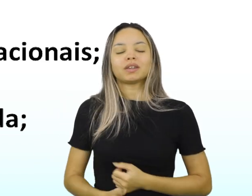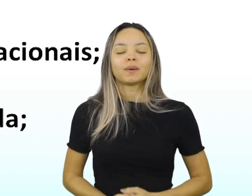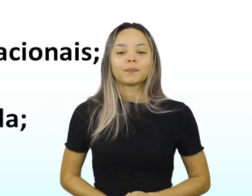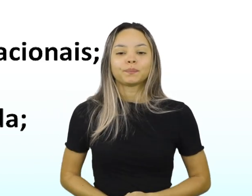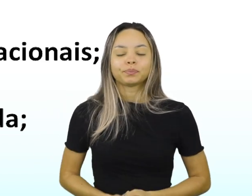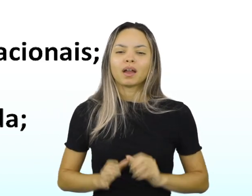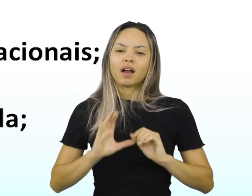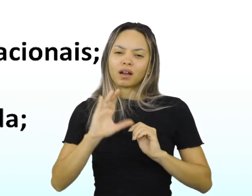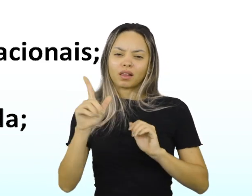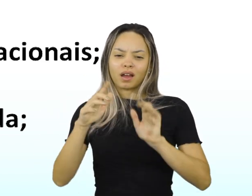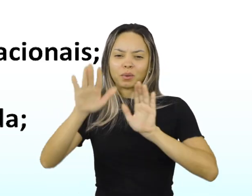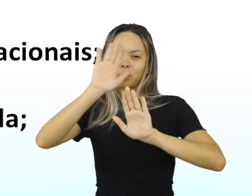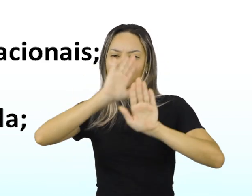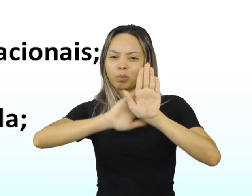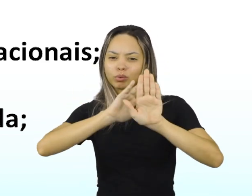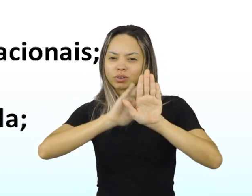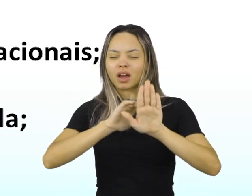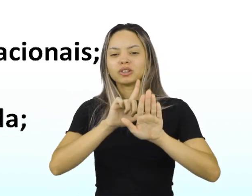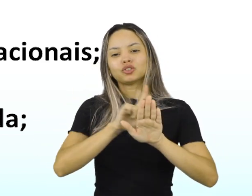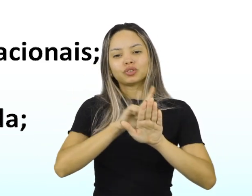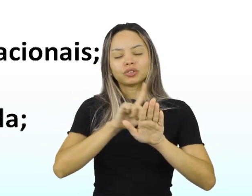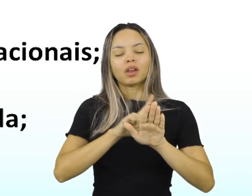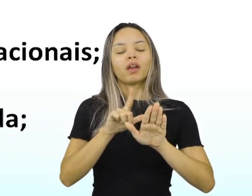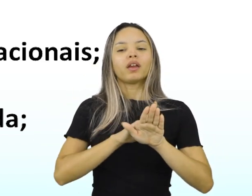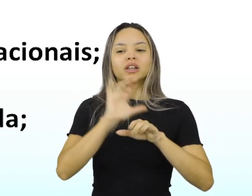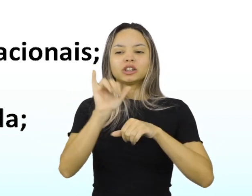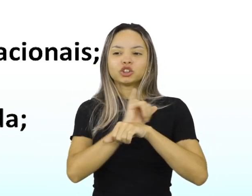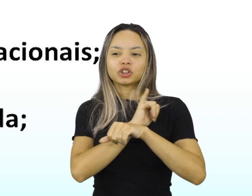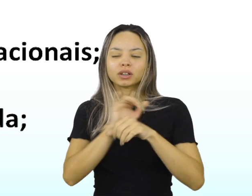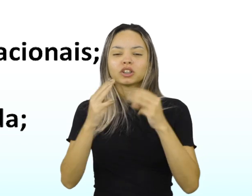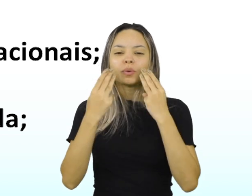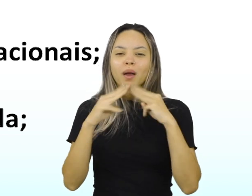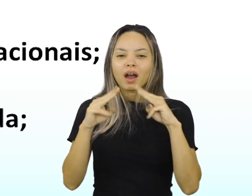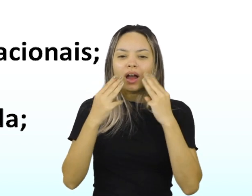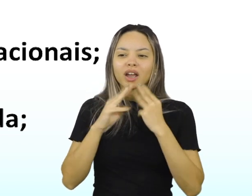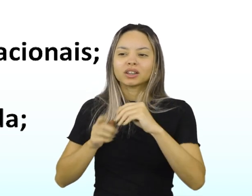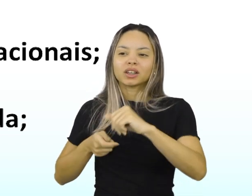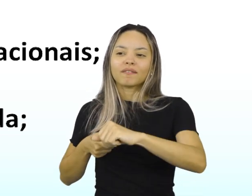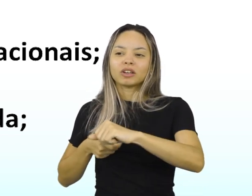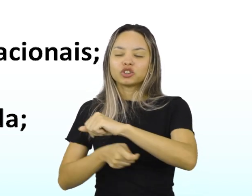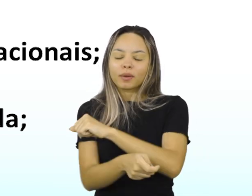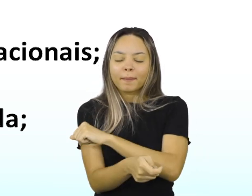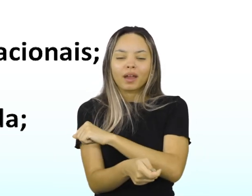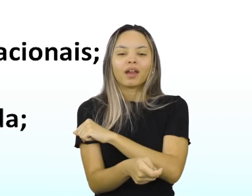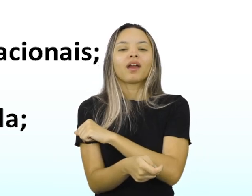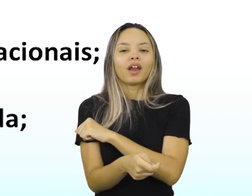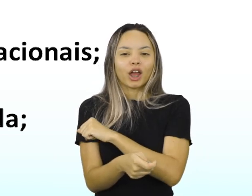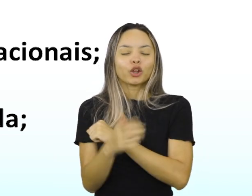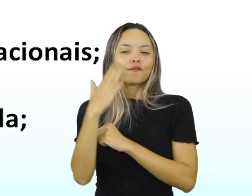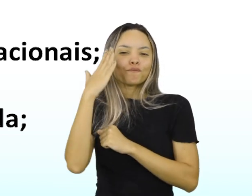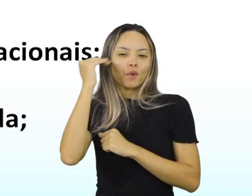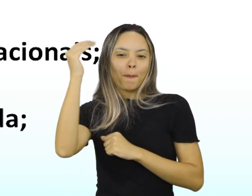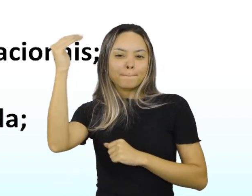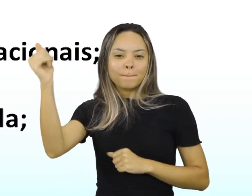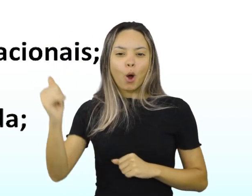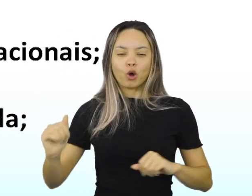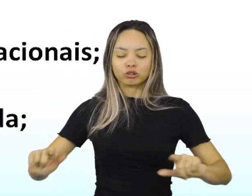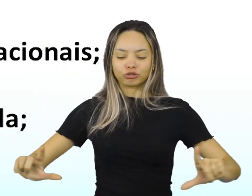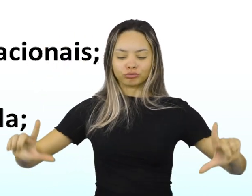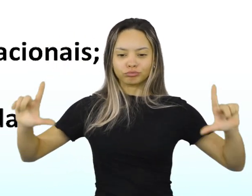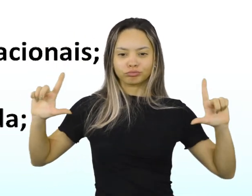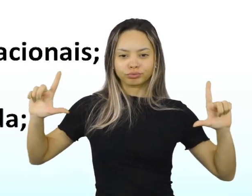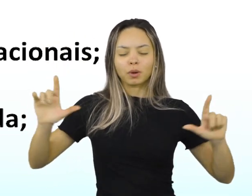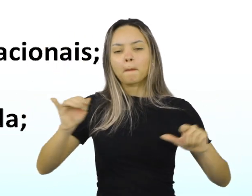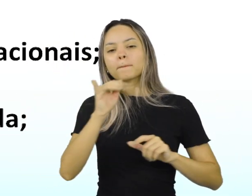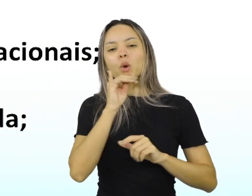todo. É óbvio que isso tem por trás ali a estratégia de marketing, o investimento em personalidades famosas,